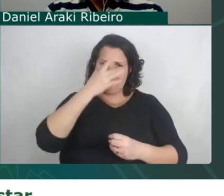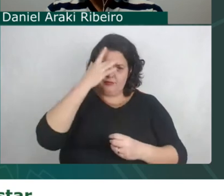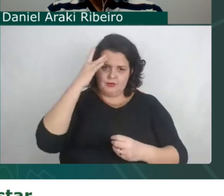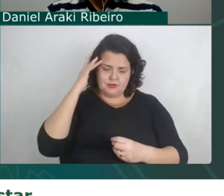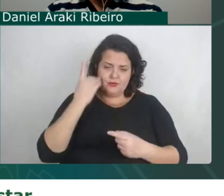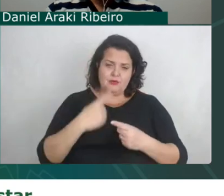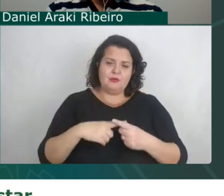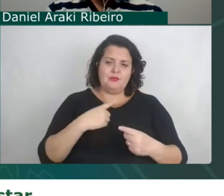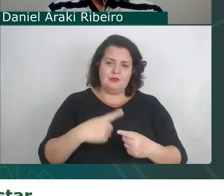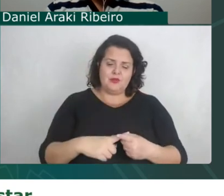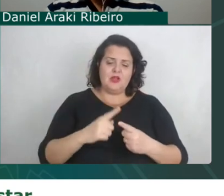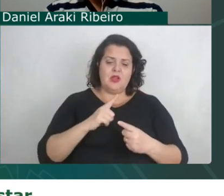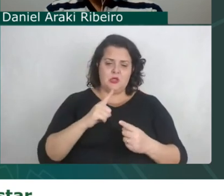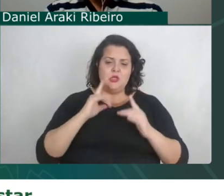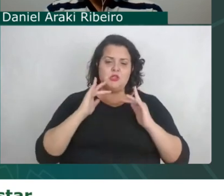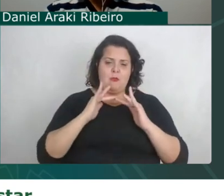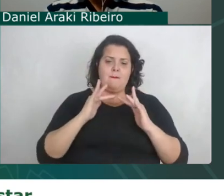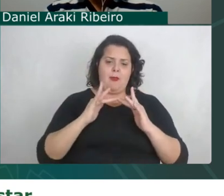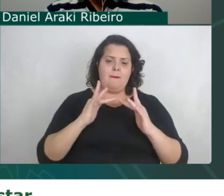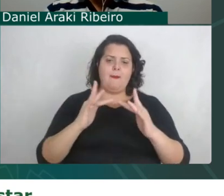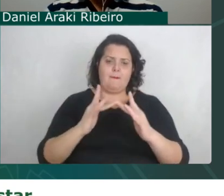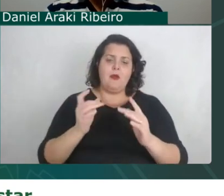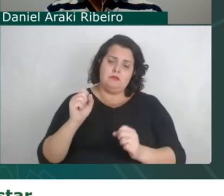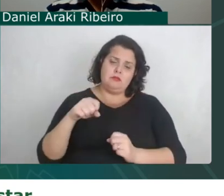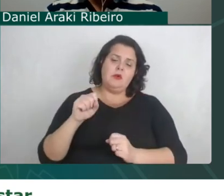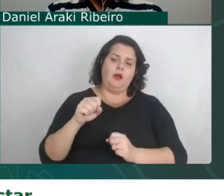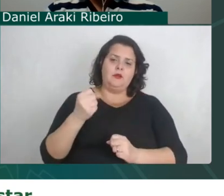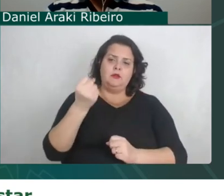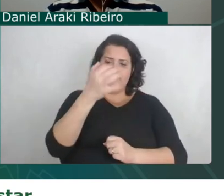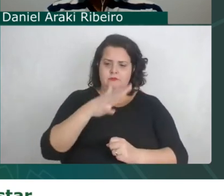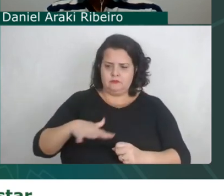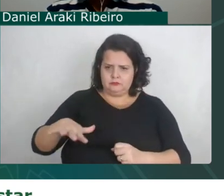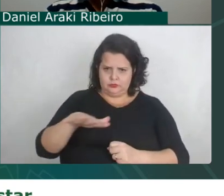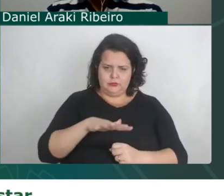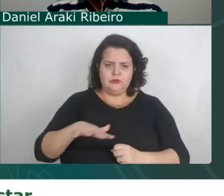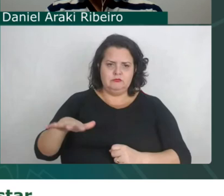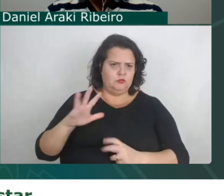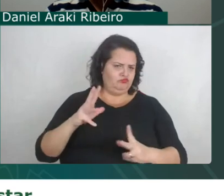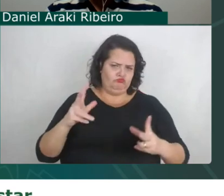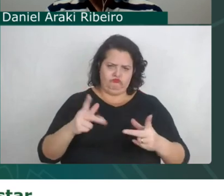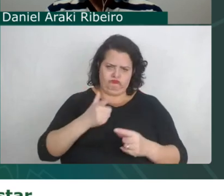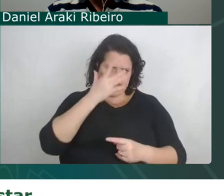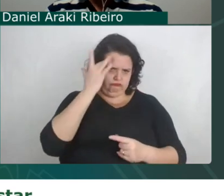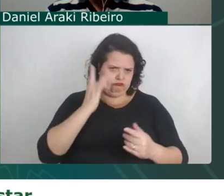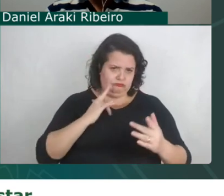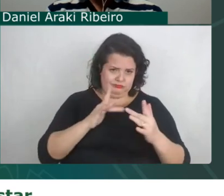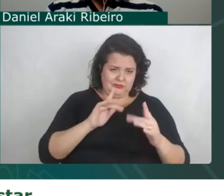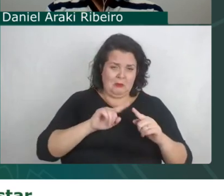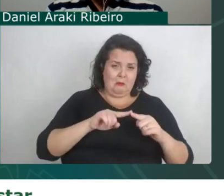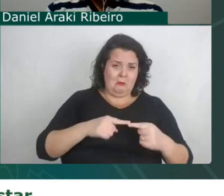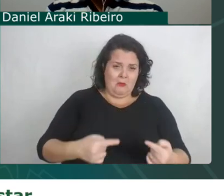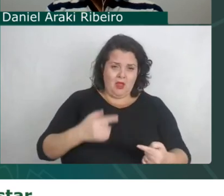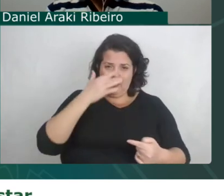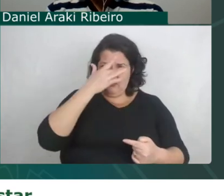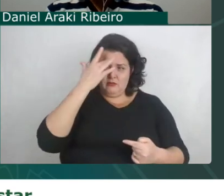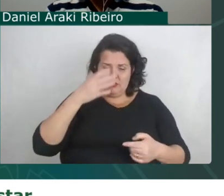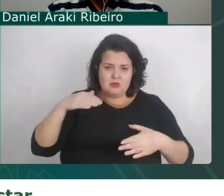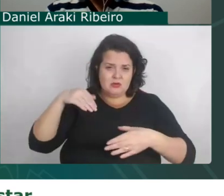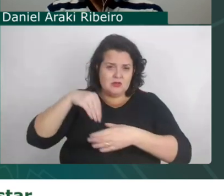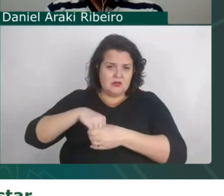estejamos expostos aqui, todos aqui na região da Baixada Santista, essas comunidades, digamos assim, elas